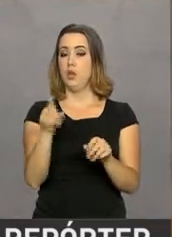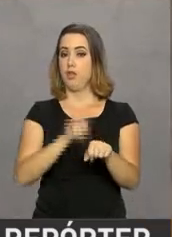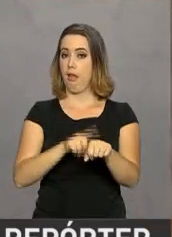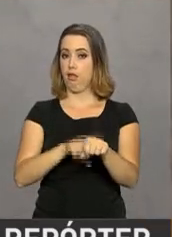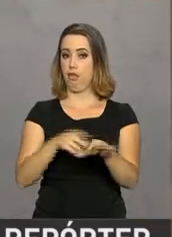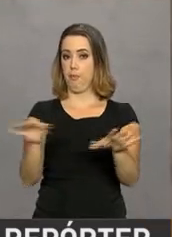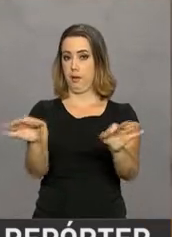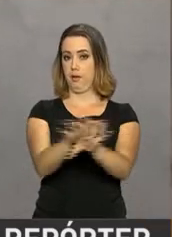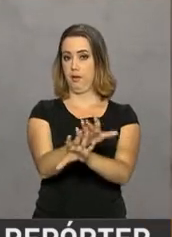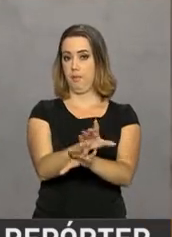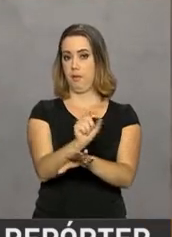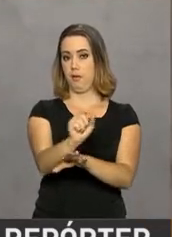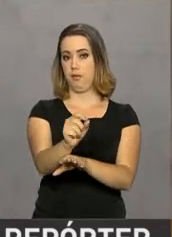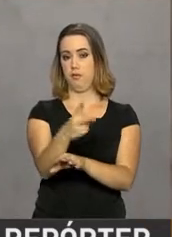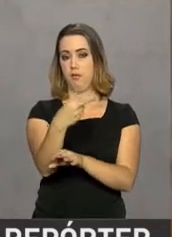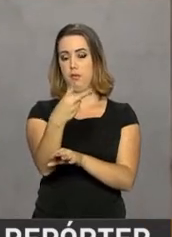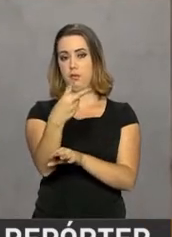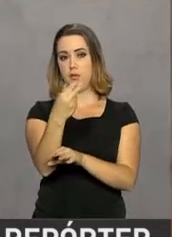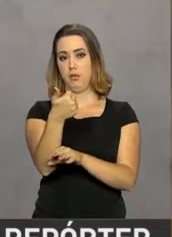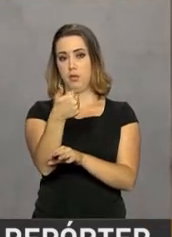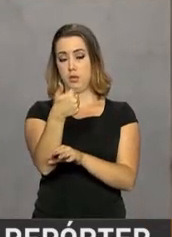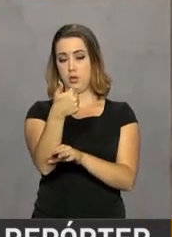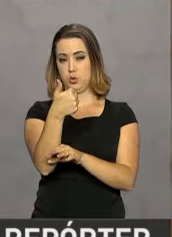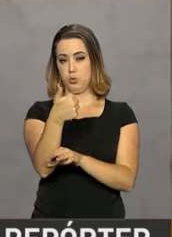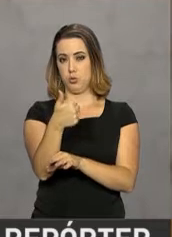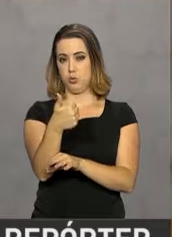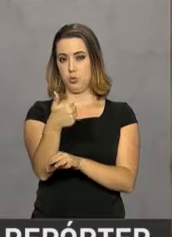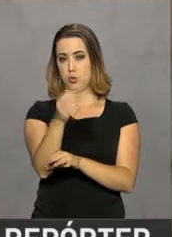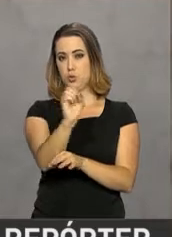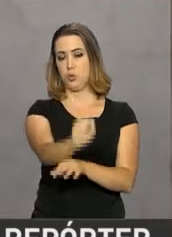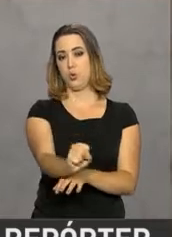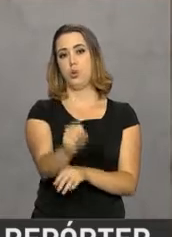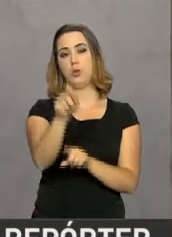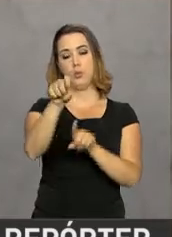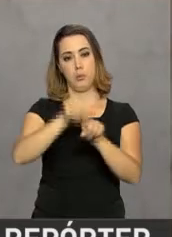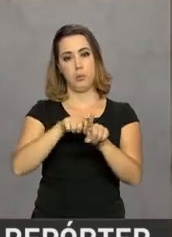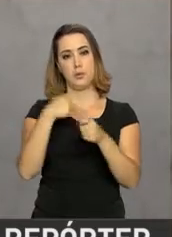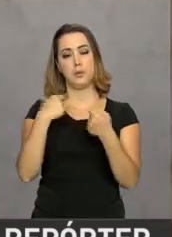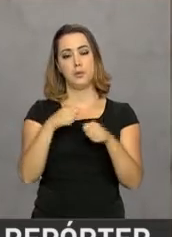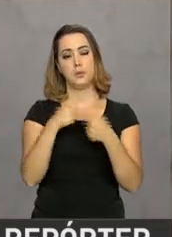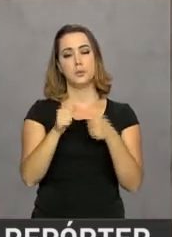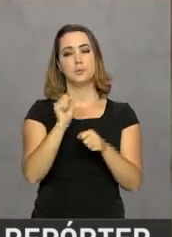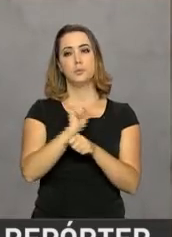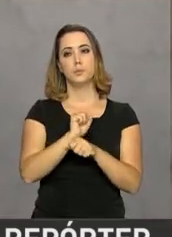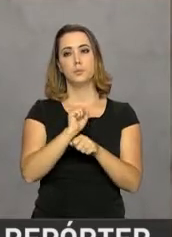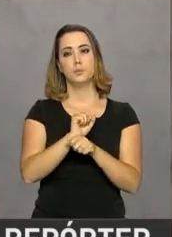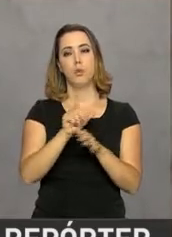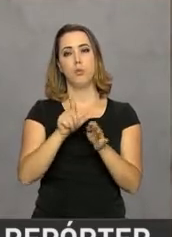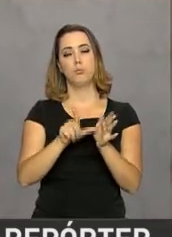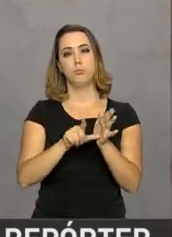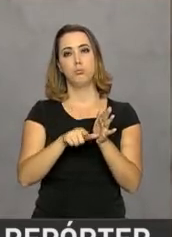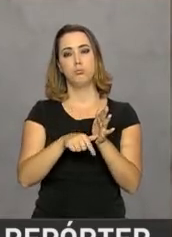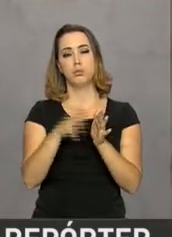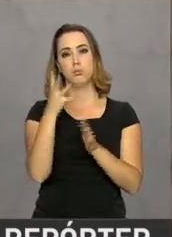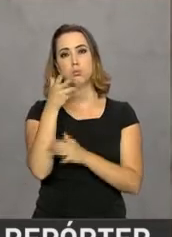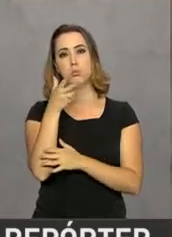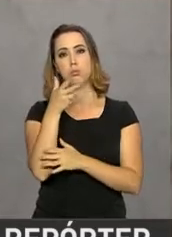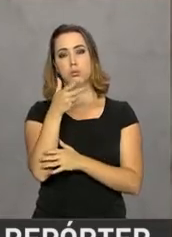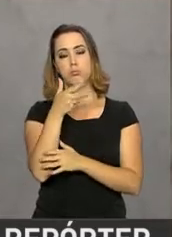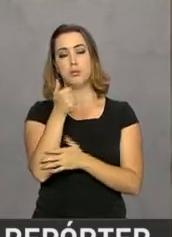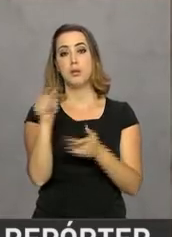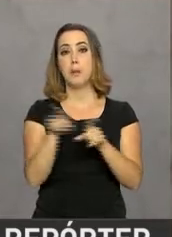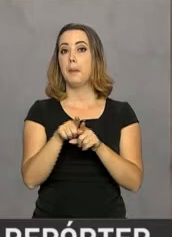é em 18 meses mas tivemos que diminuir o ritmo o julgamento por falta de recursos mas